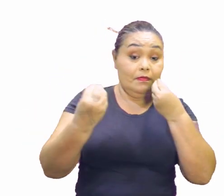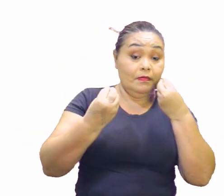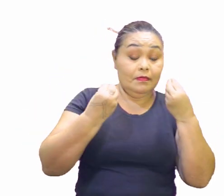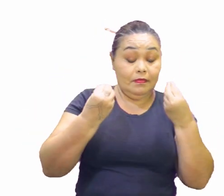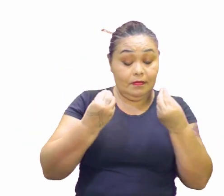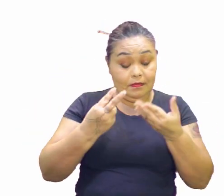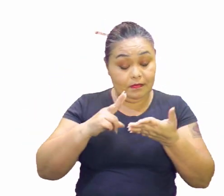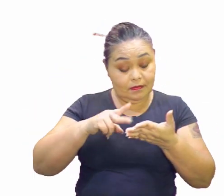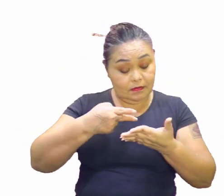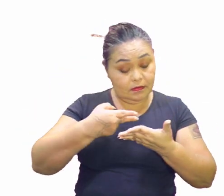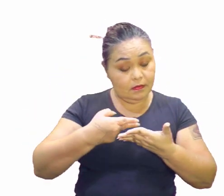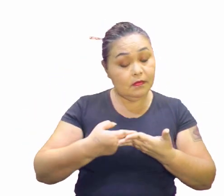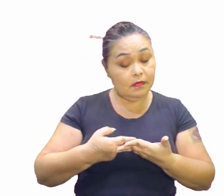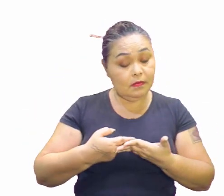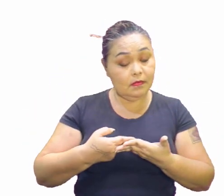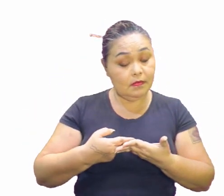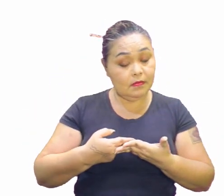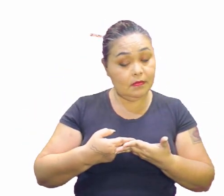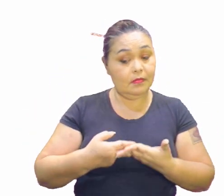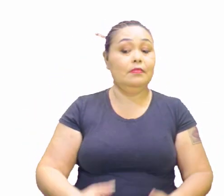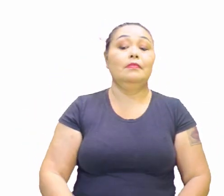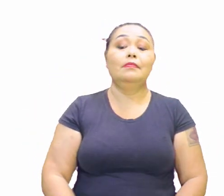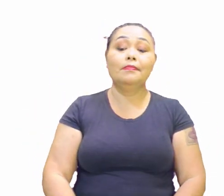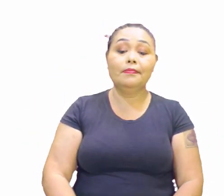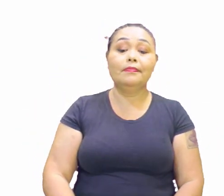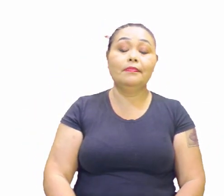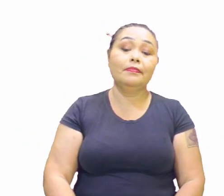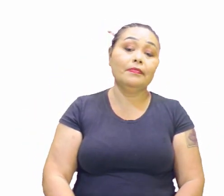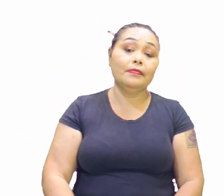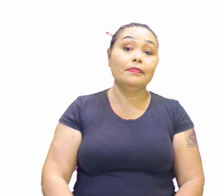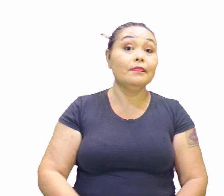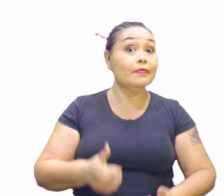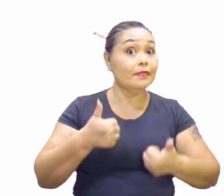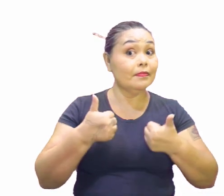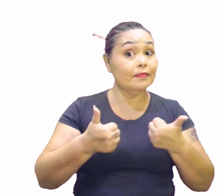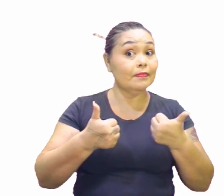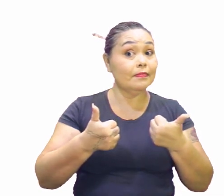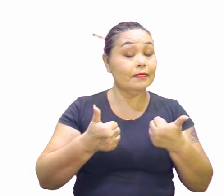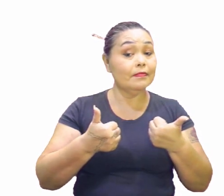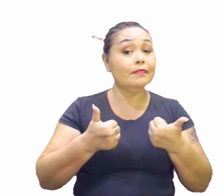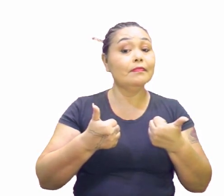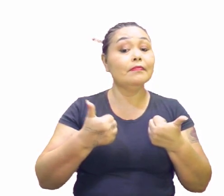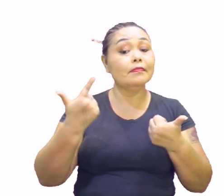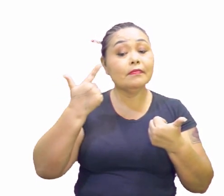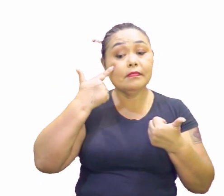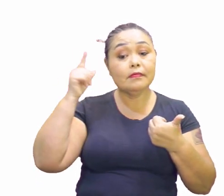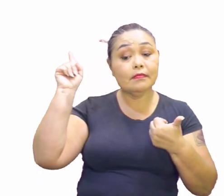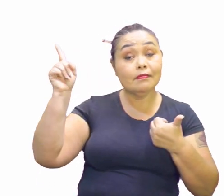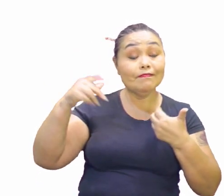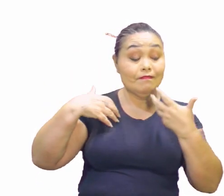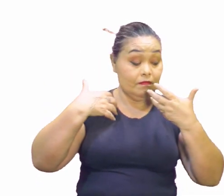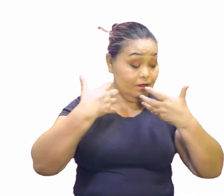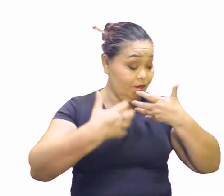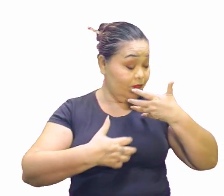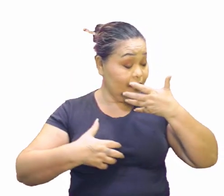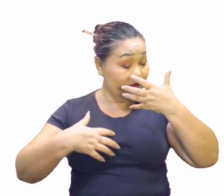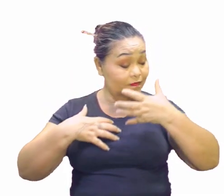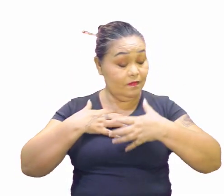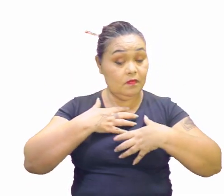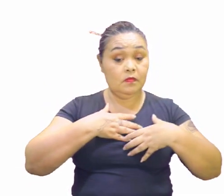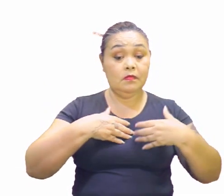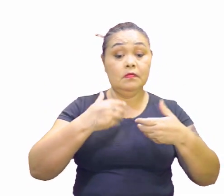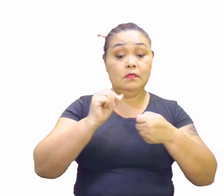a posição do deitar. Beleza? Então aqui os conflitos